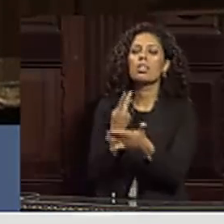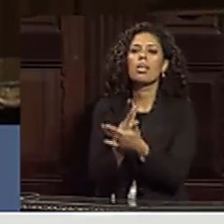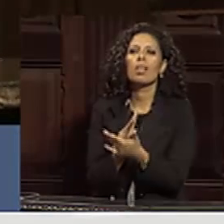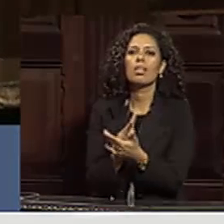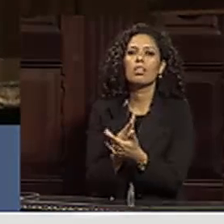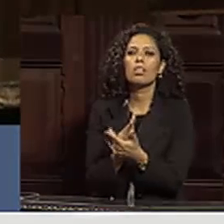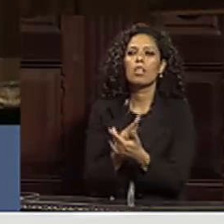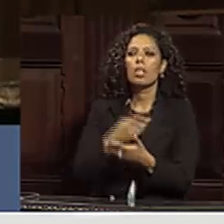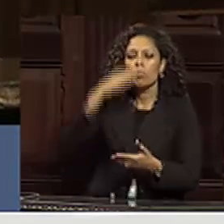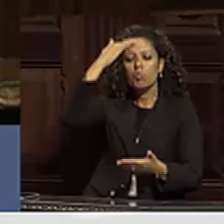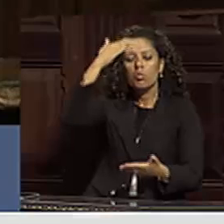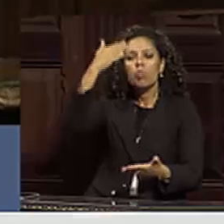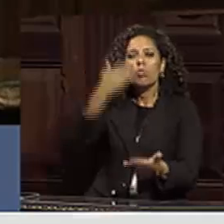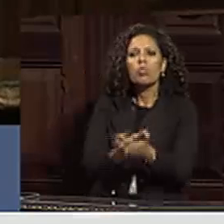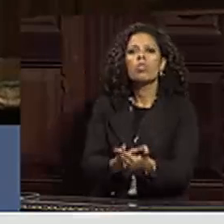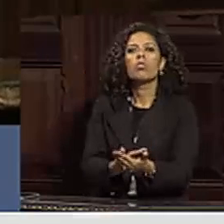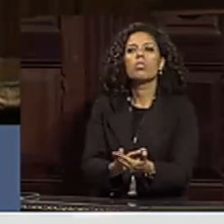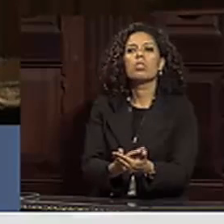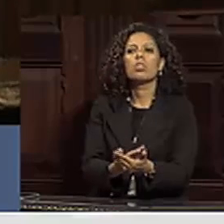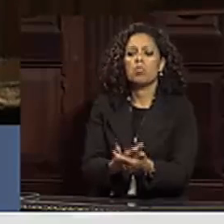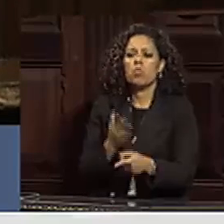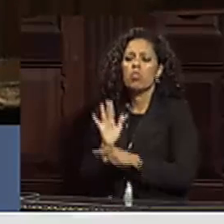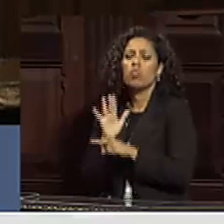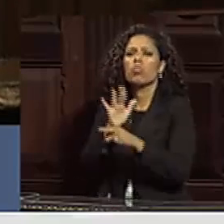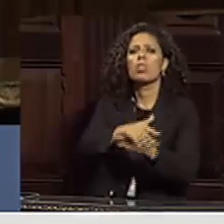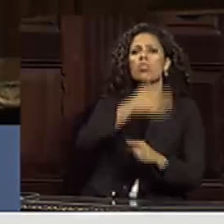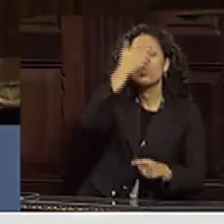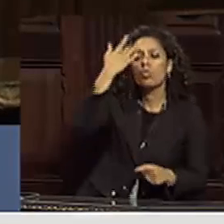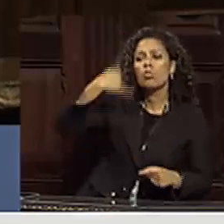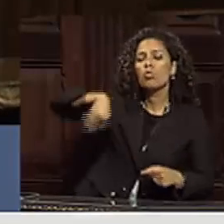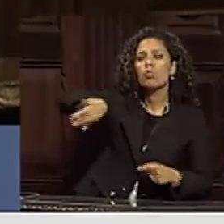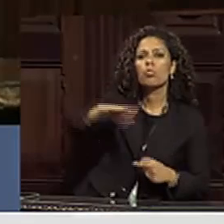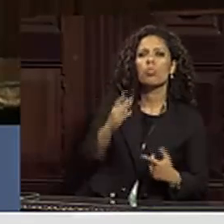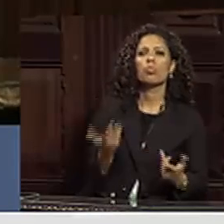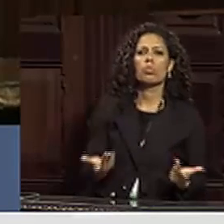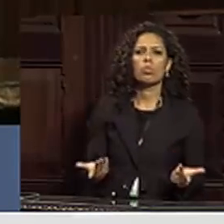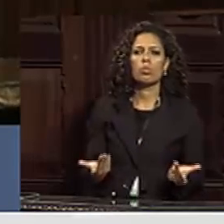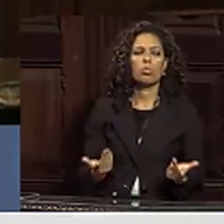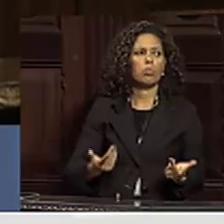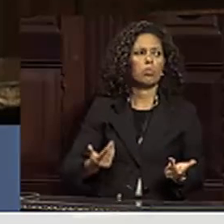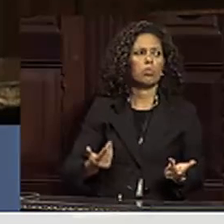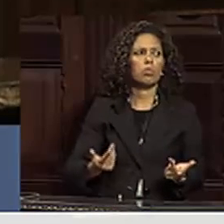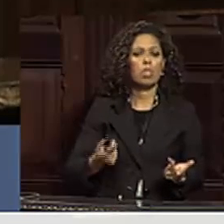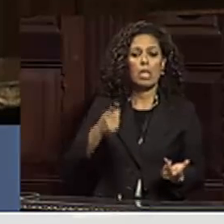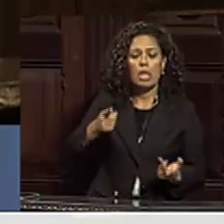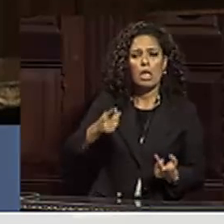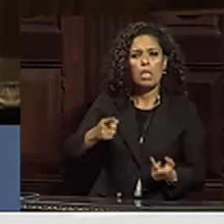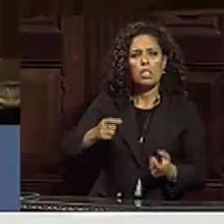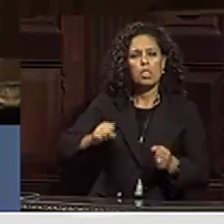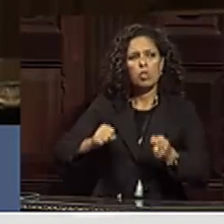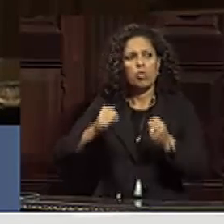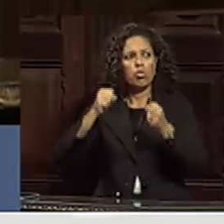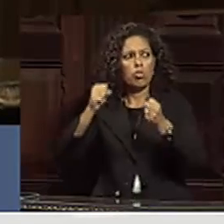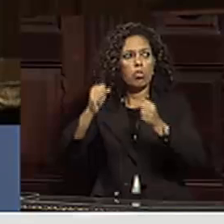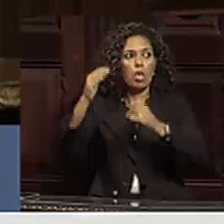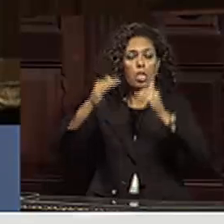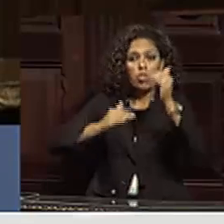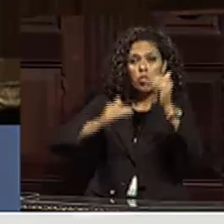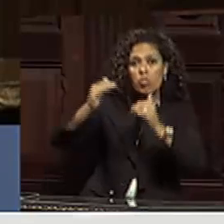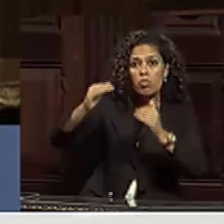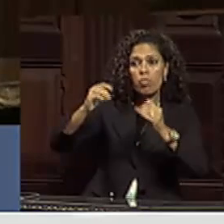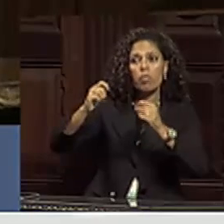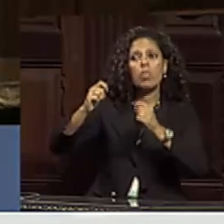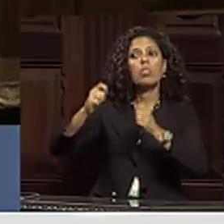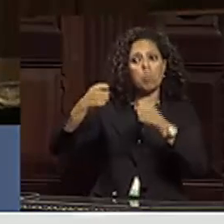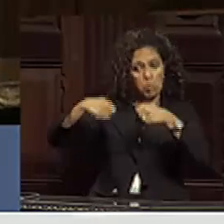compromisso com a evolução social da comunidade, uso progressivo da força, com o cacetete.